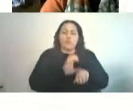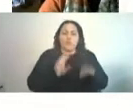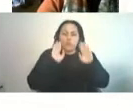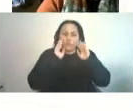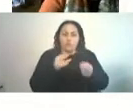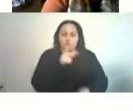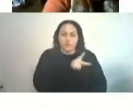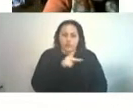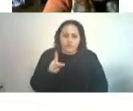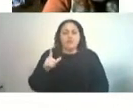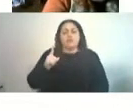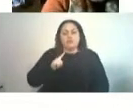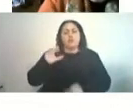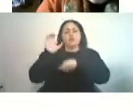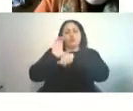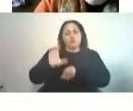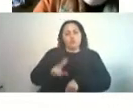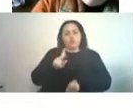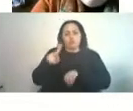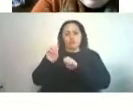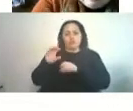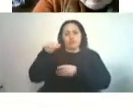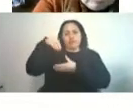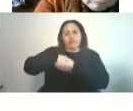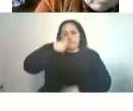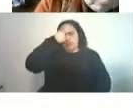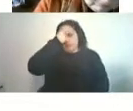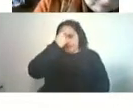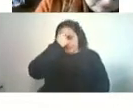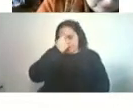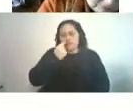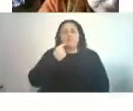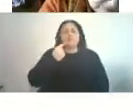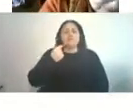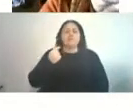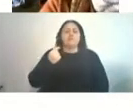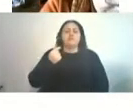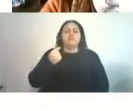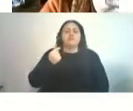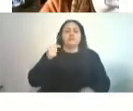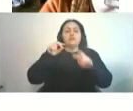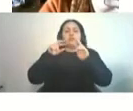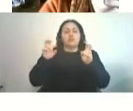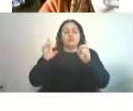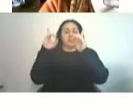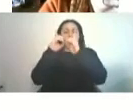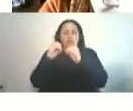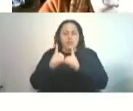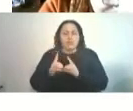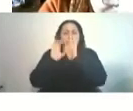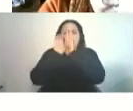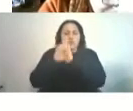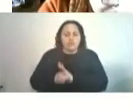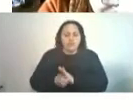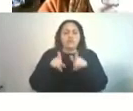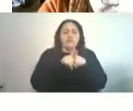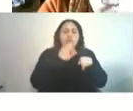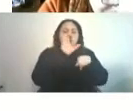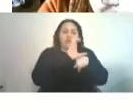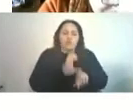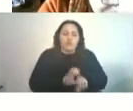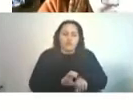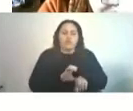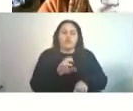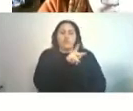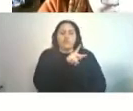teremos curso de docência na universidade, concepções e pressupostos didáticos, curso de formação docente em